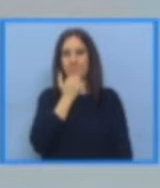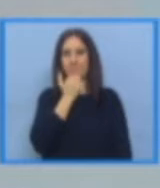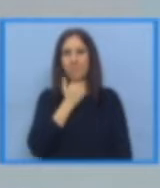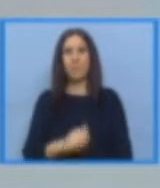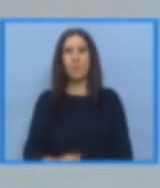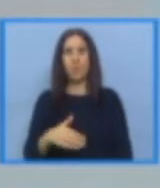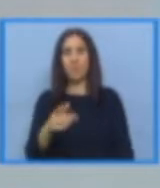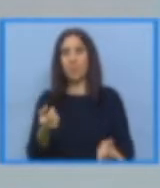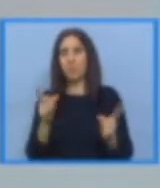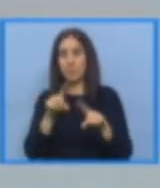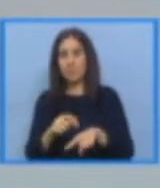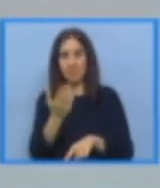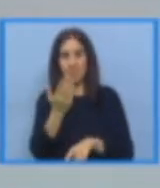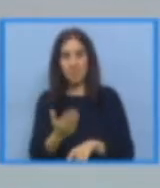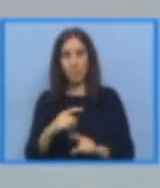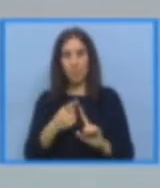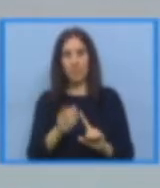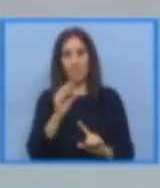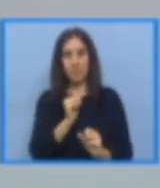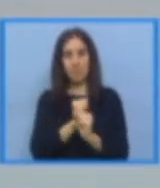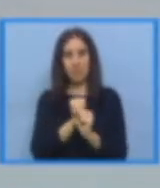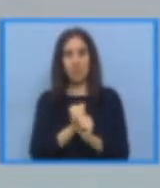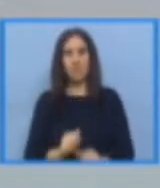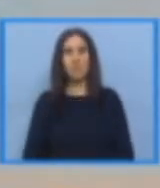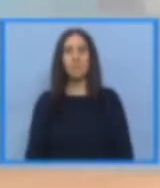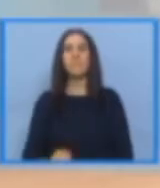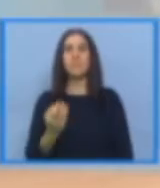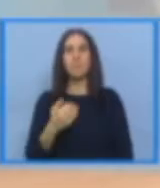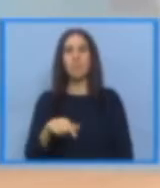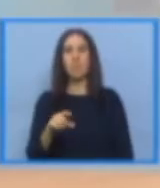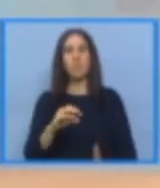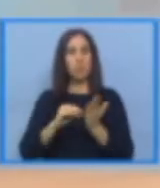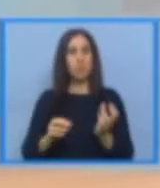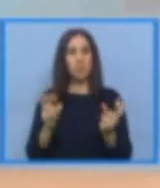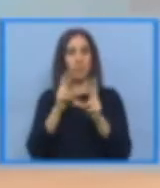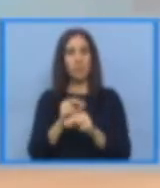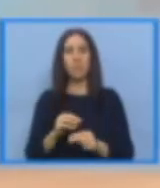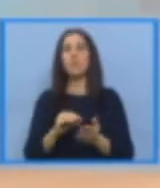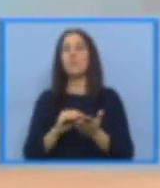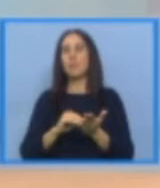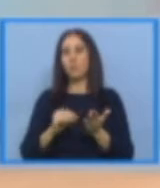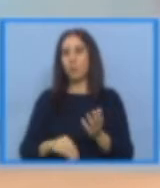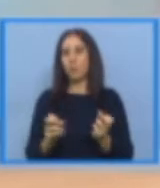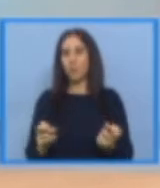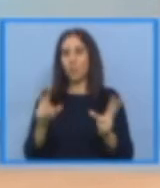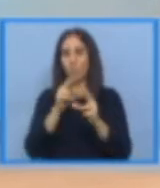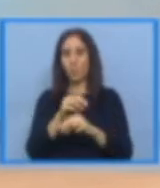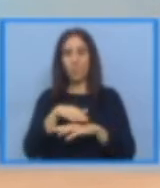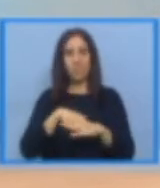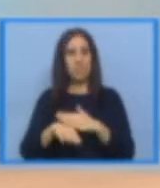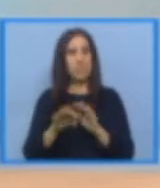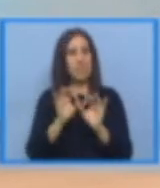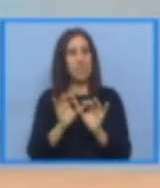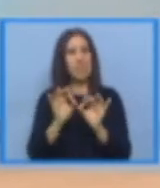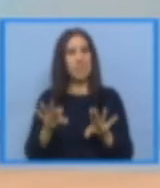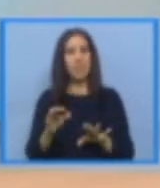agora vai repetir mais um ano de trabalho? Sim, agora volto. É um novo contrato? Um novo contrato para fazer exatamente a mesma